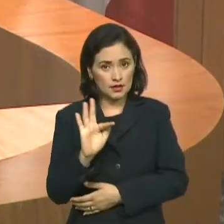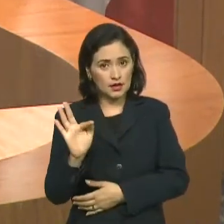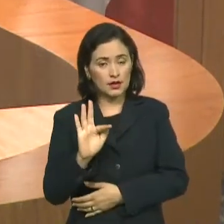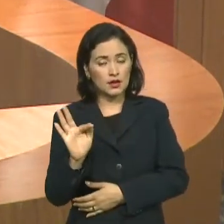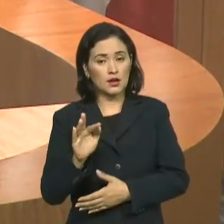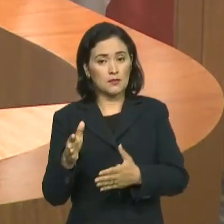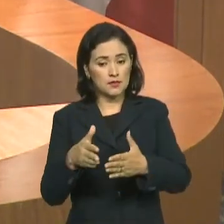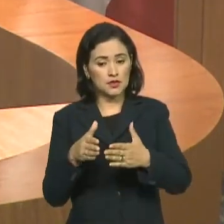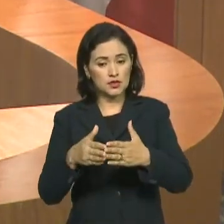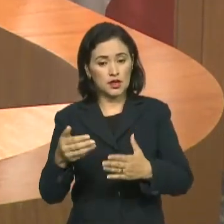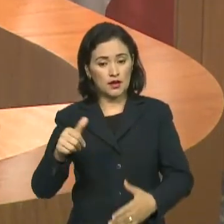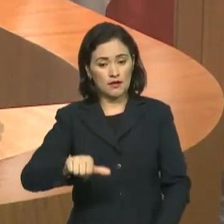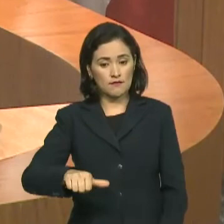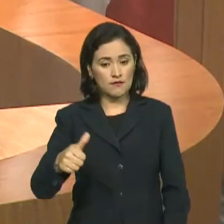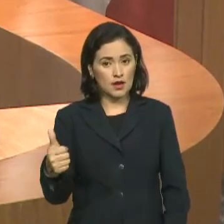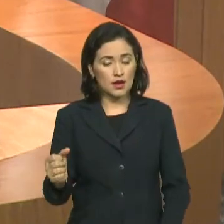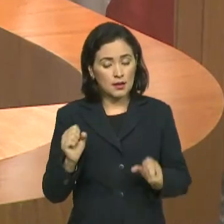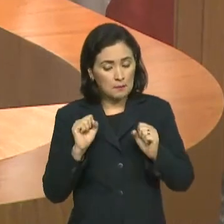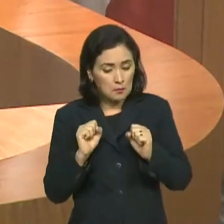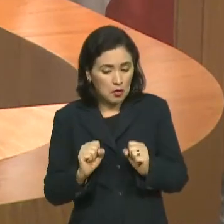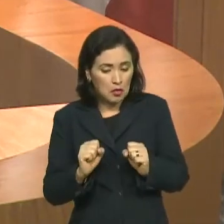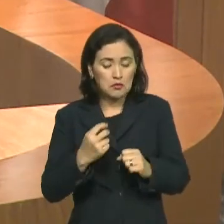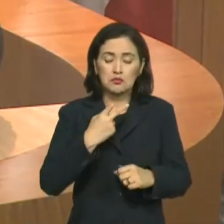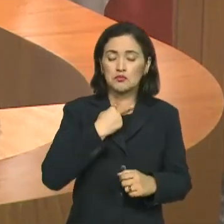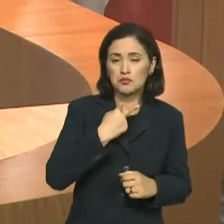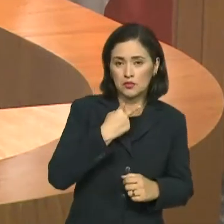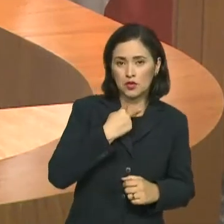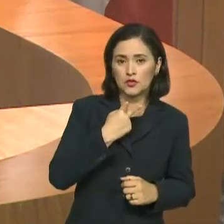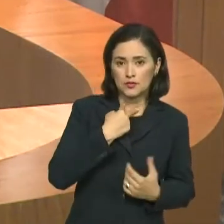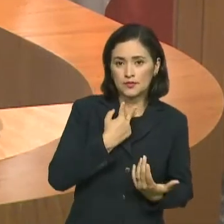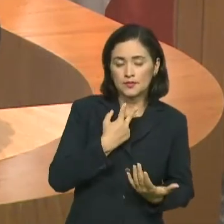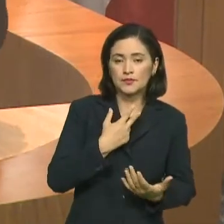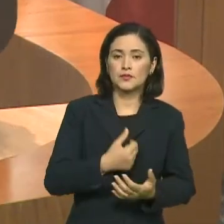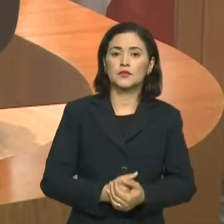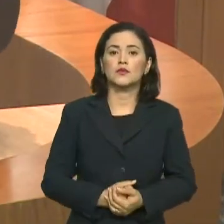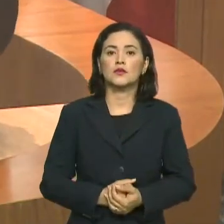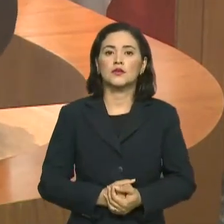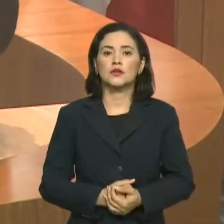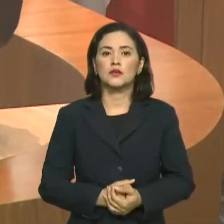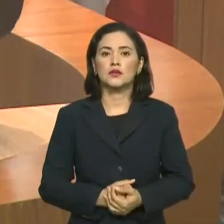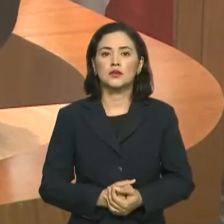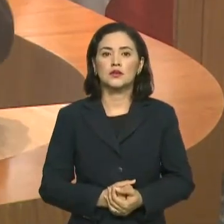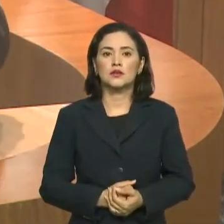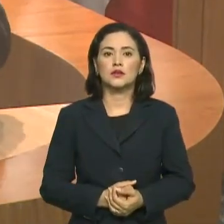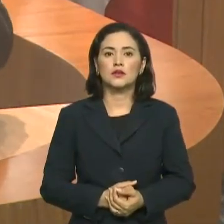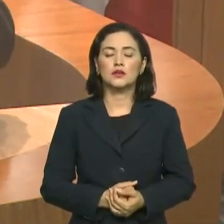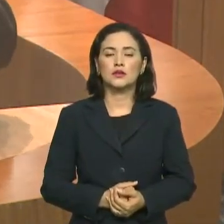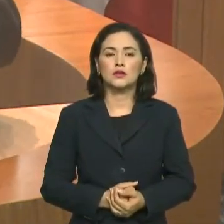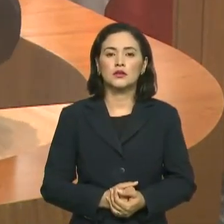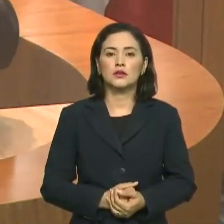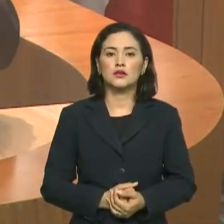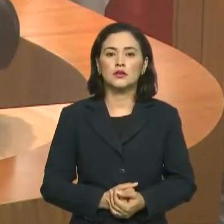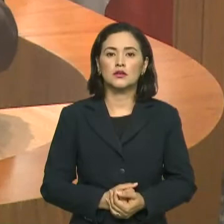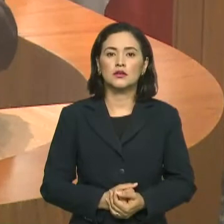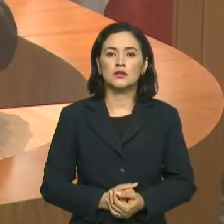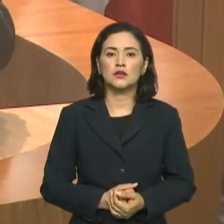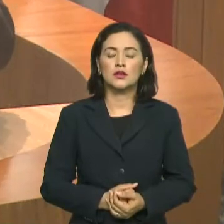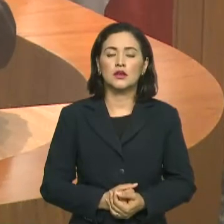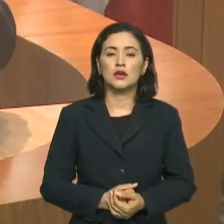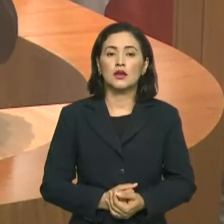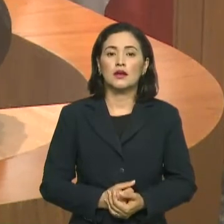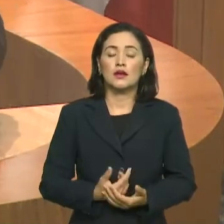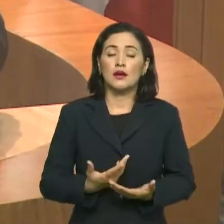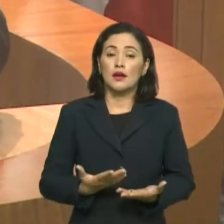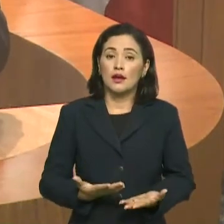possibilidade, inclusive, de suspender esse loteamento que está gerando um conflito dentro de uma